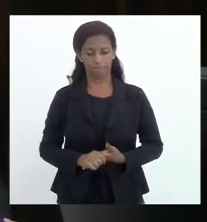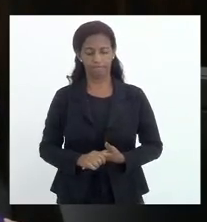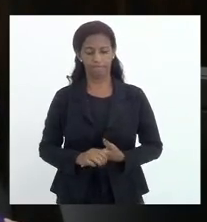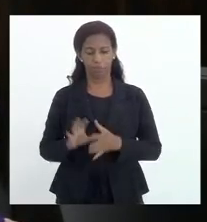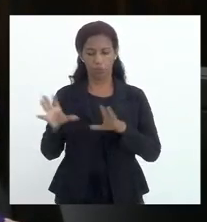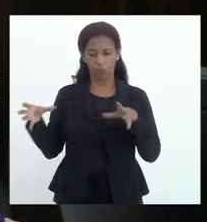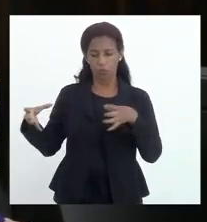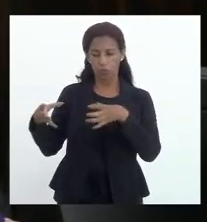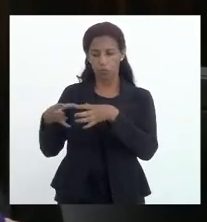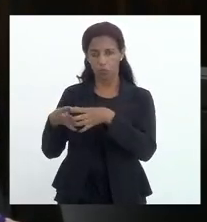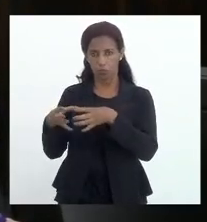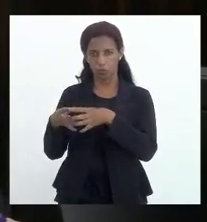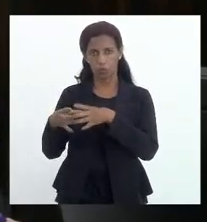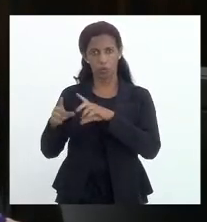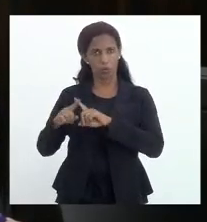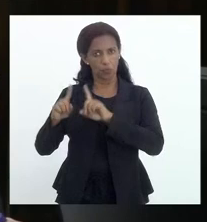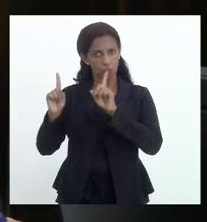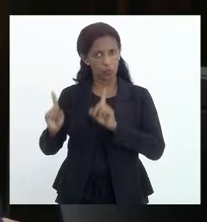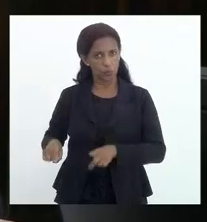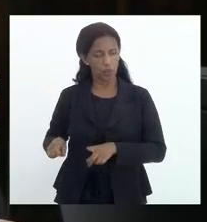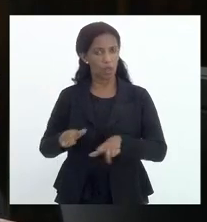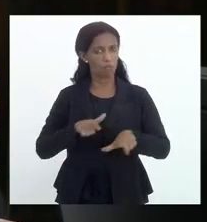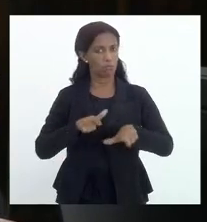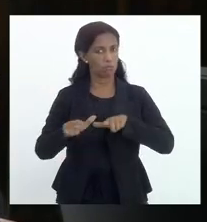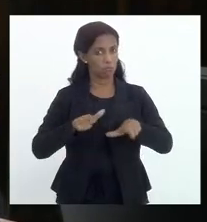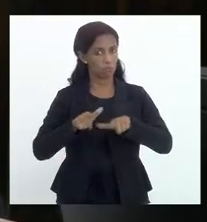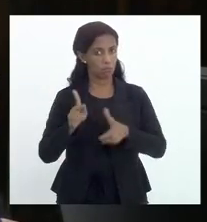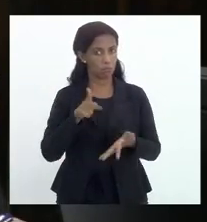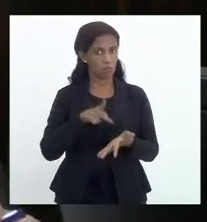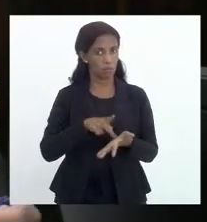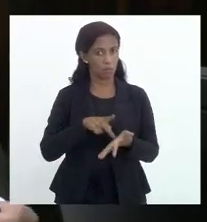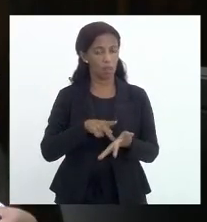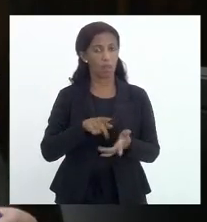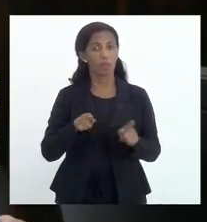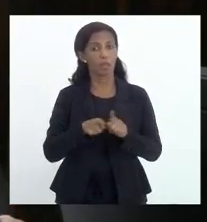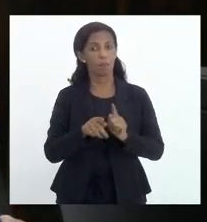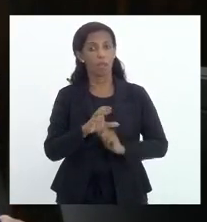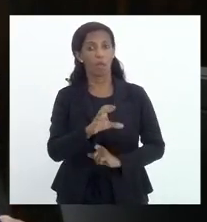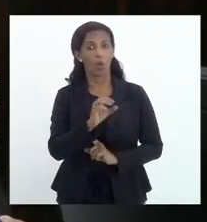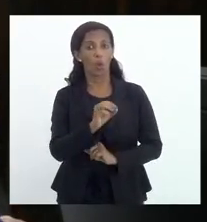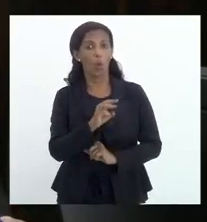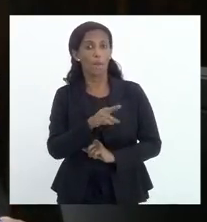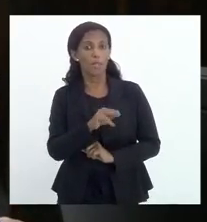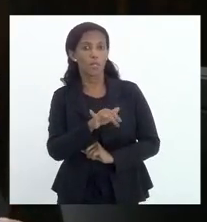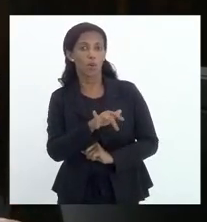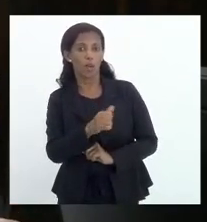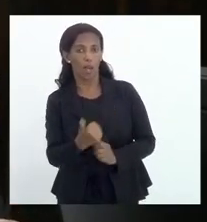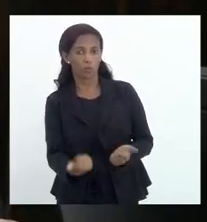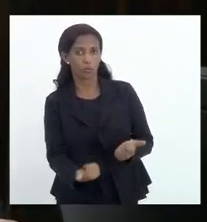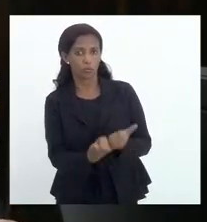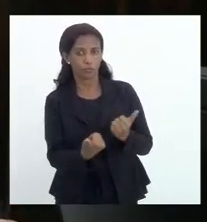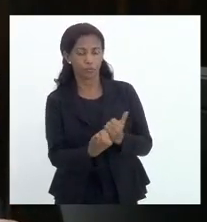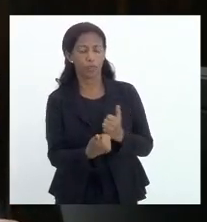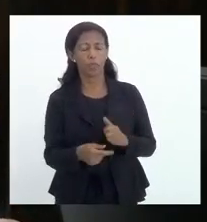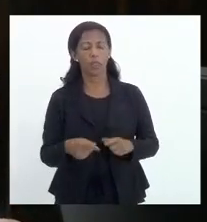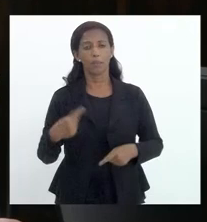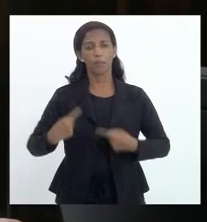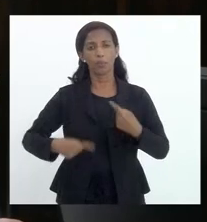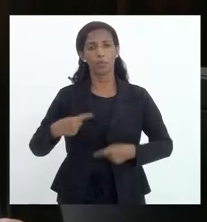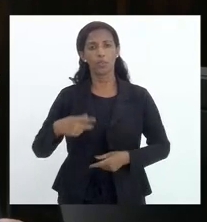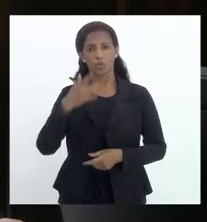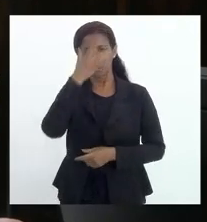efetivo de servidores da ativa como comissionados. É, a nossa política de pessoal